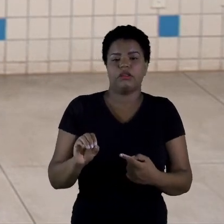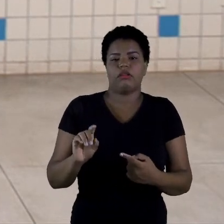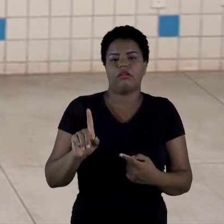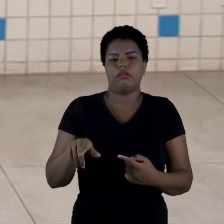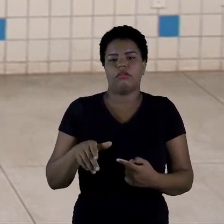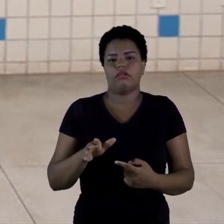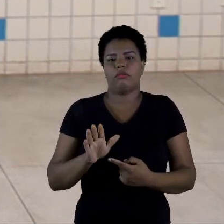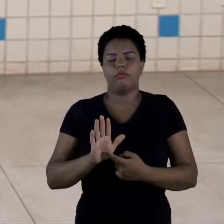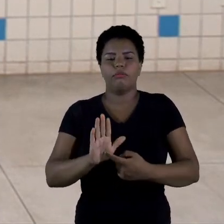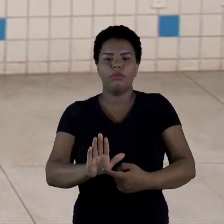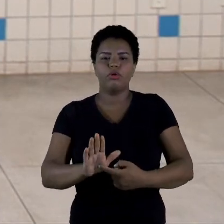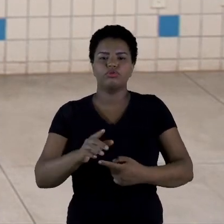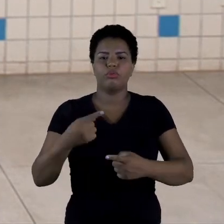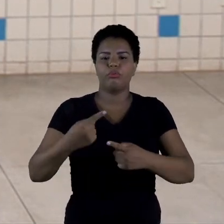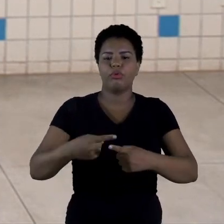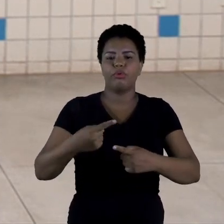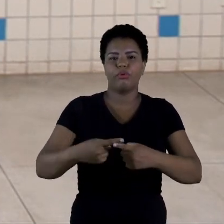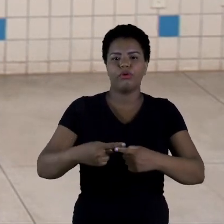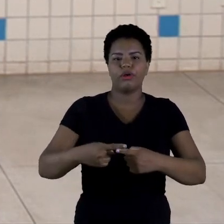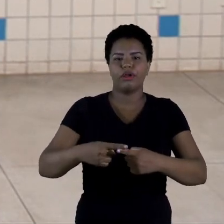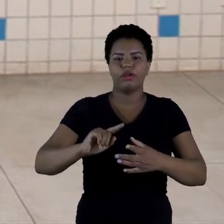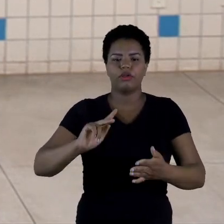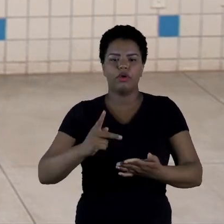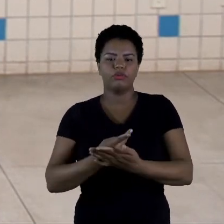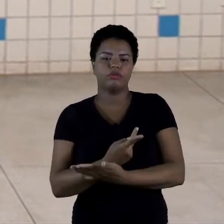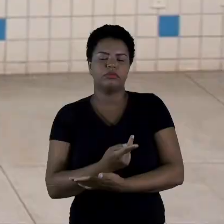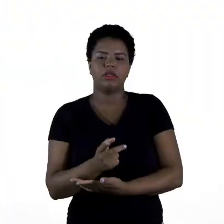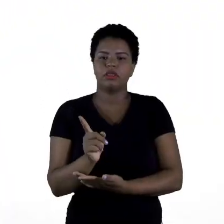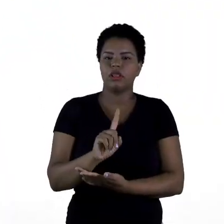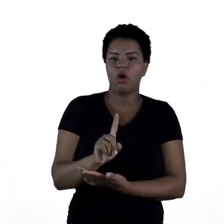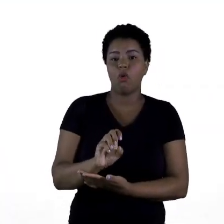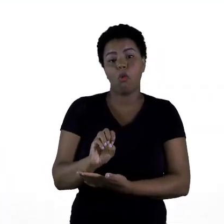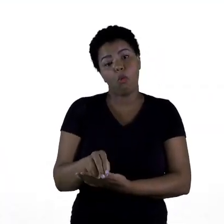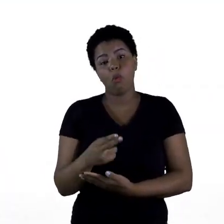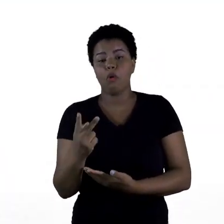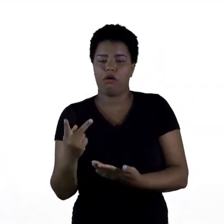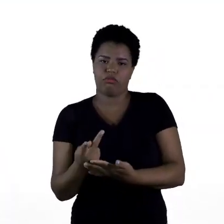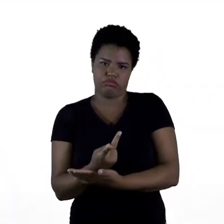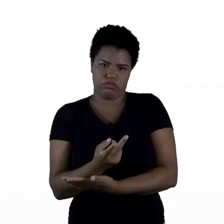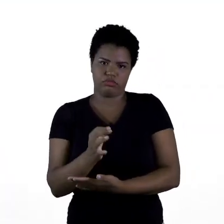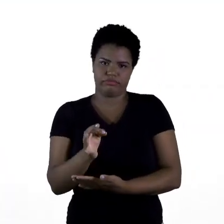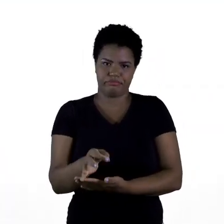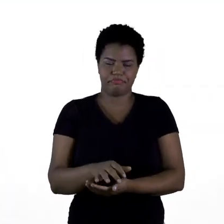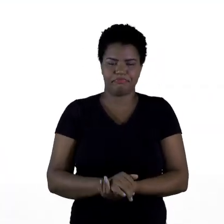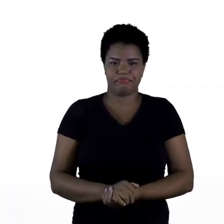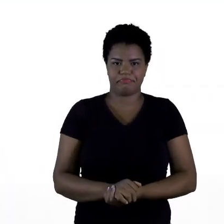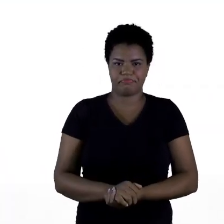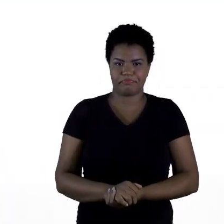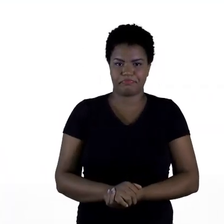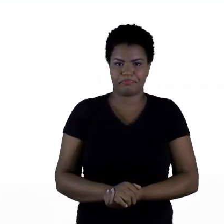o motivo, dando a causa de não ter acontecido. Mais